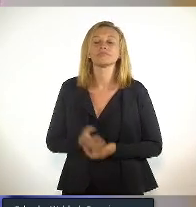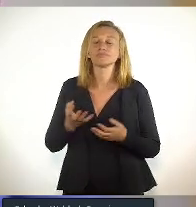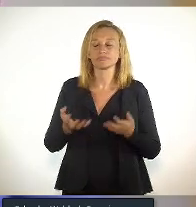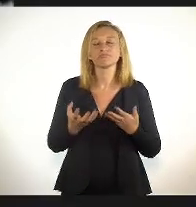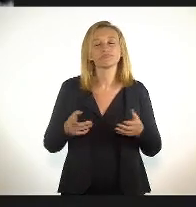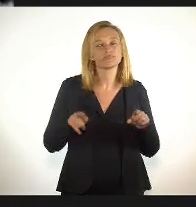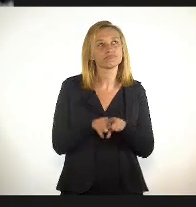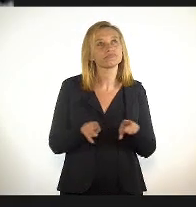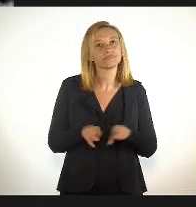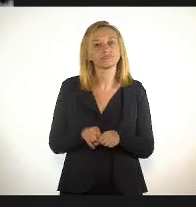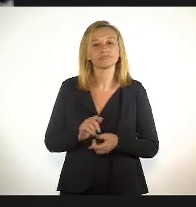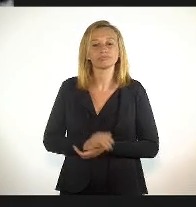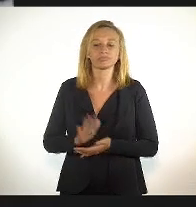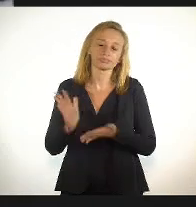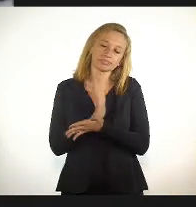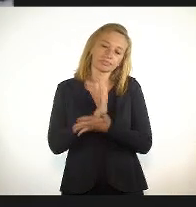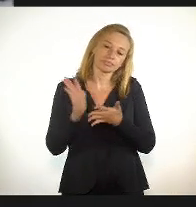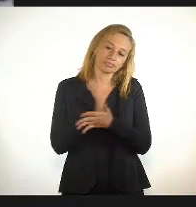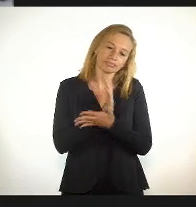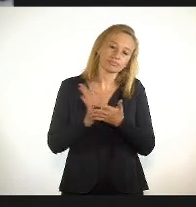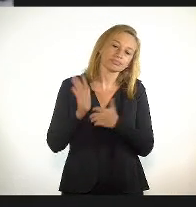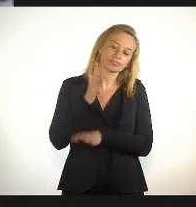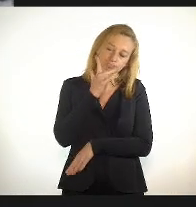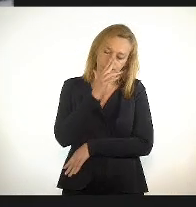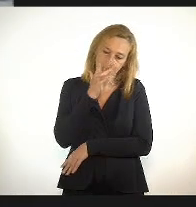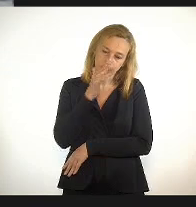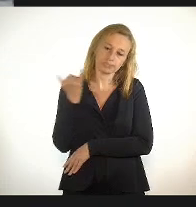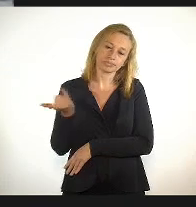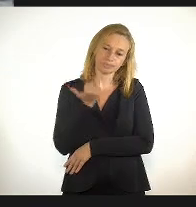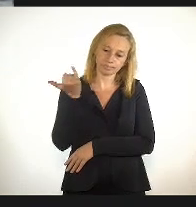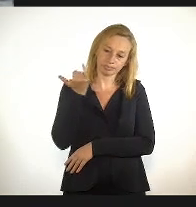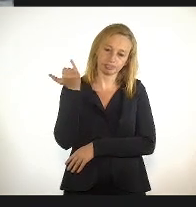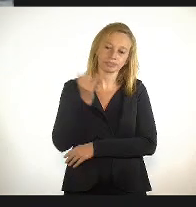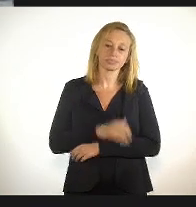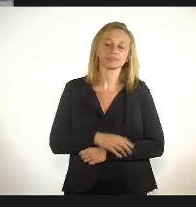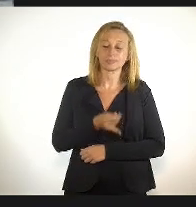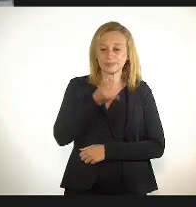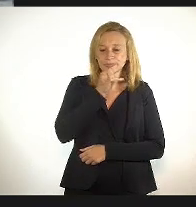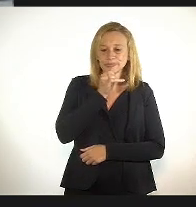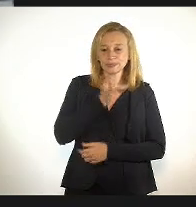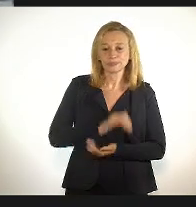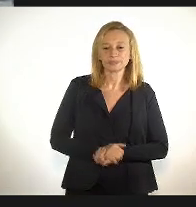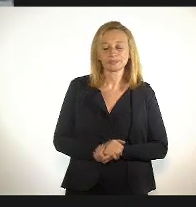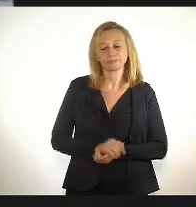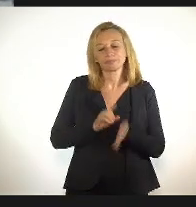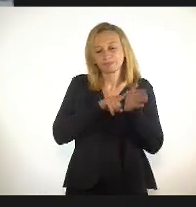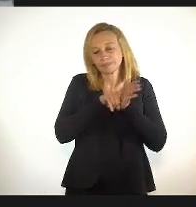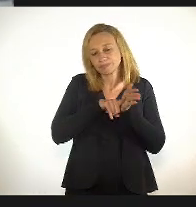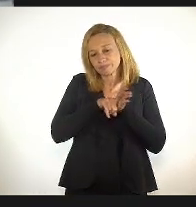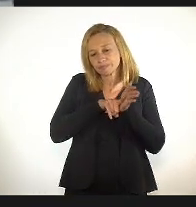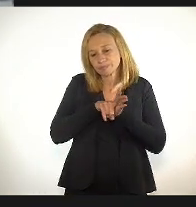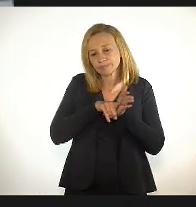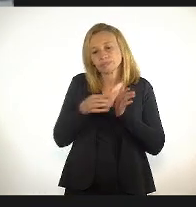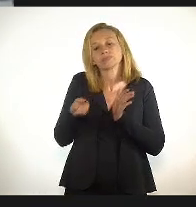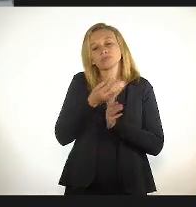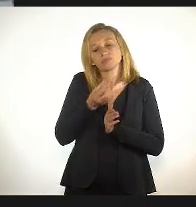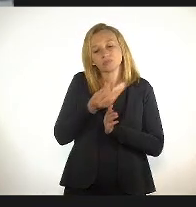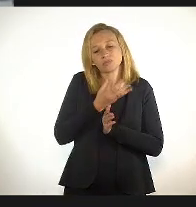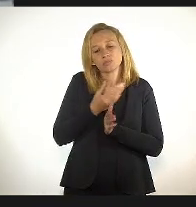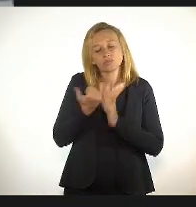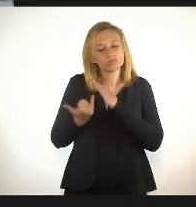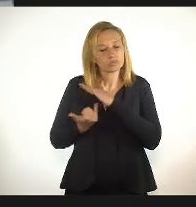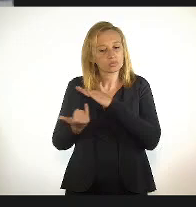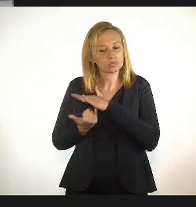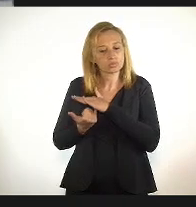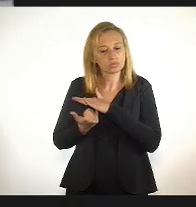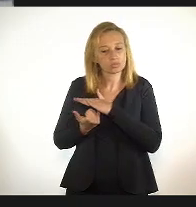quero ressaltar alguns elementos que me parecem também importantes. Por exemplo, uma pesquisa recente do